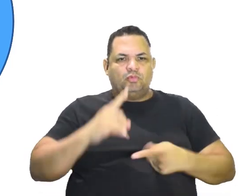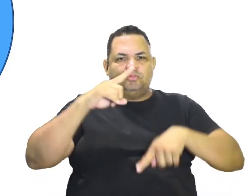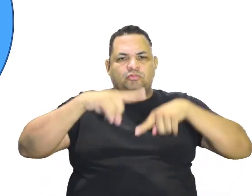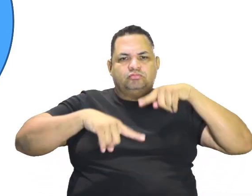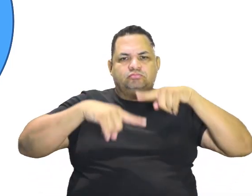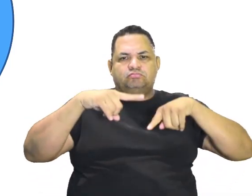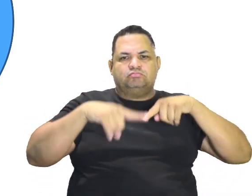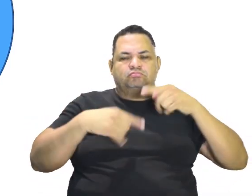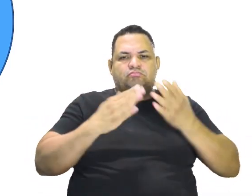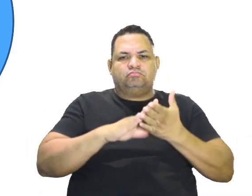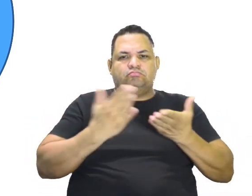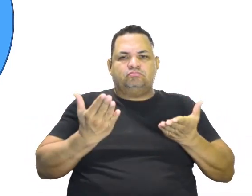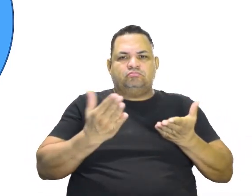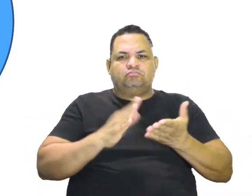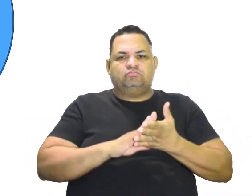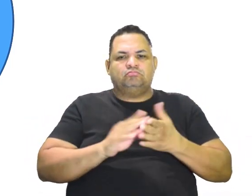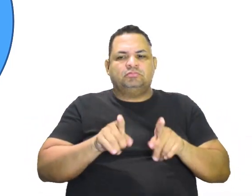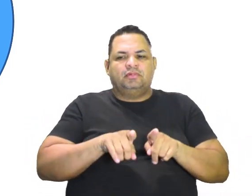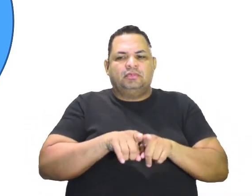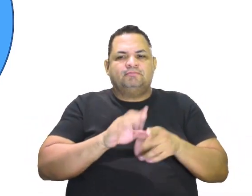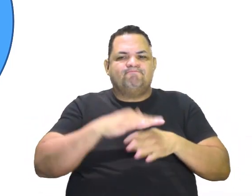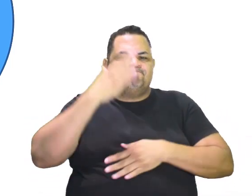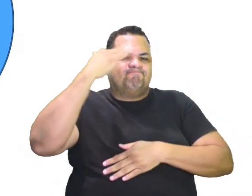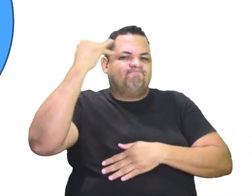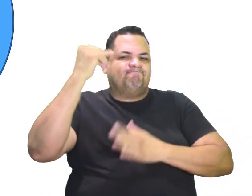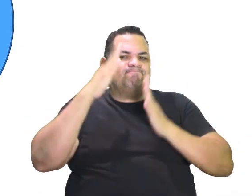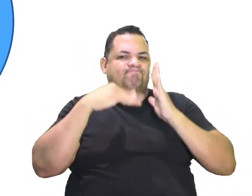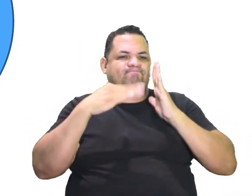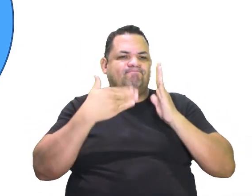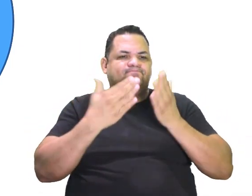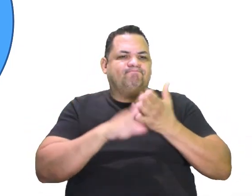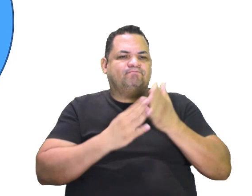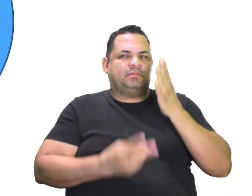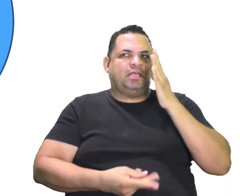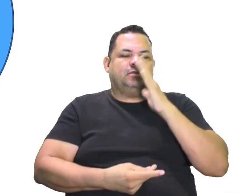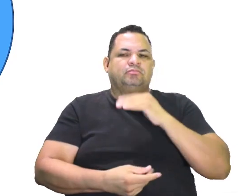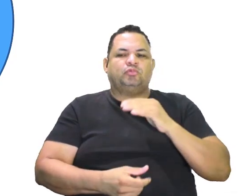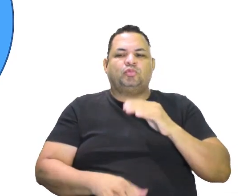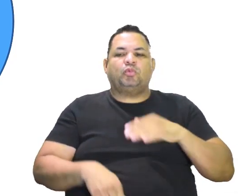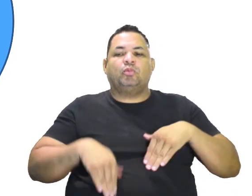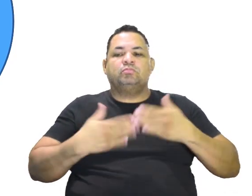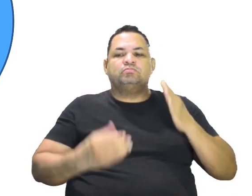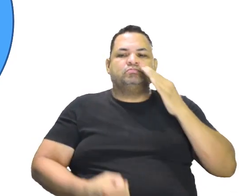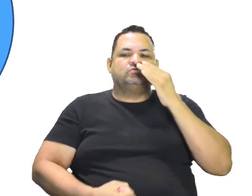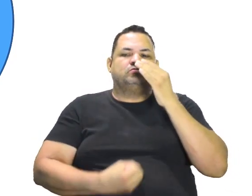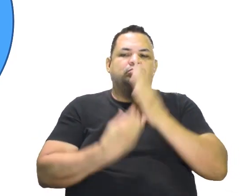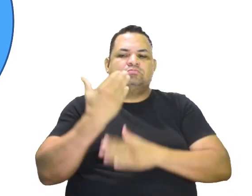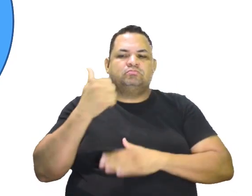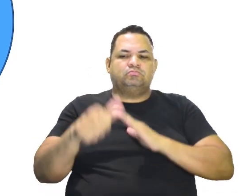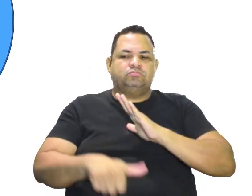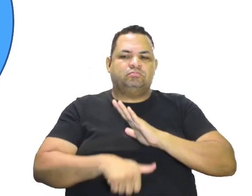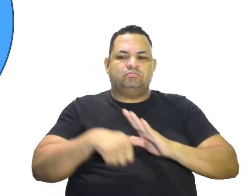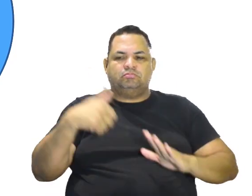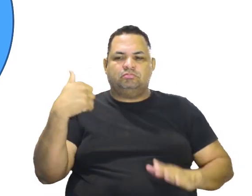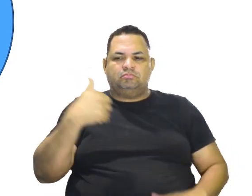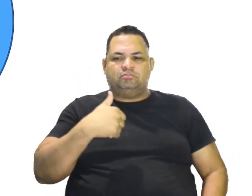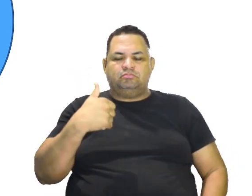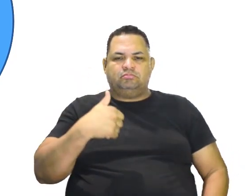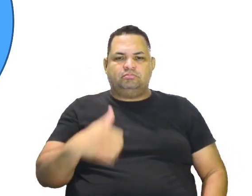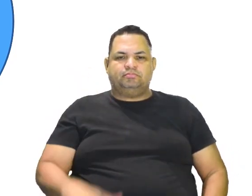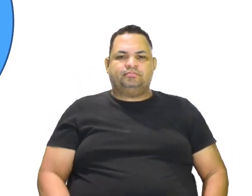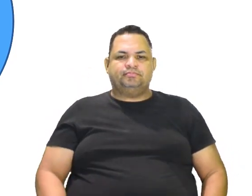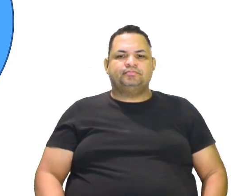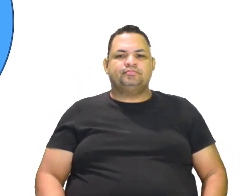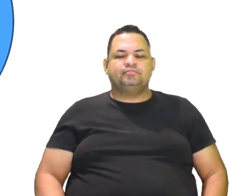objeto asseguram o sucesso da obra desde a primeira exibição. Então ele teve todos os cuidados